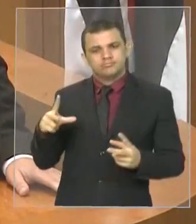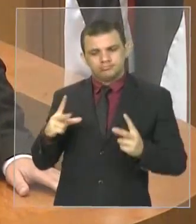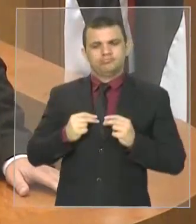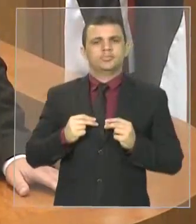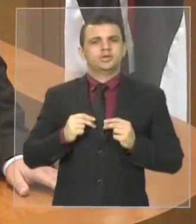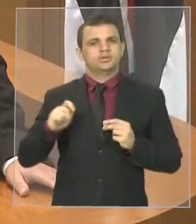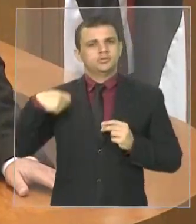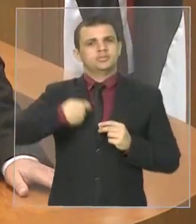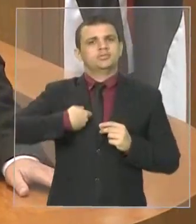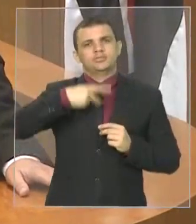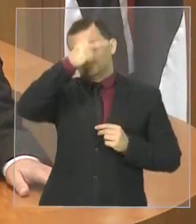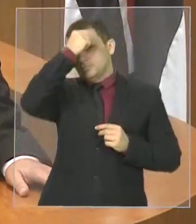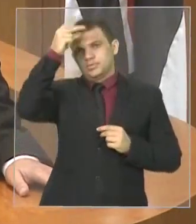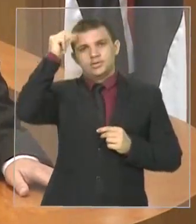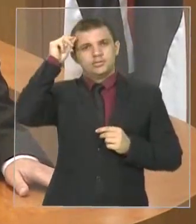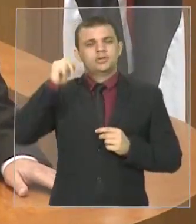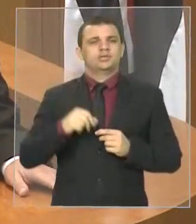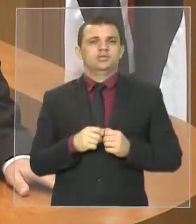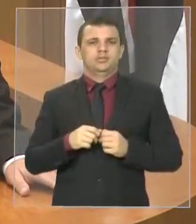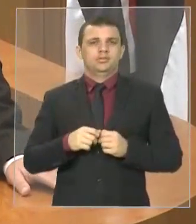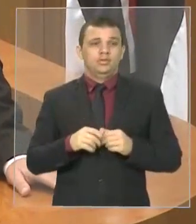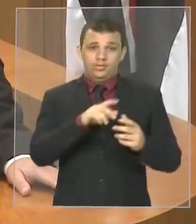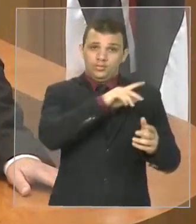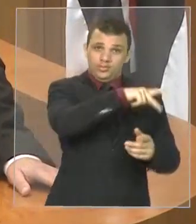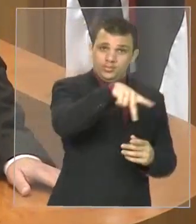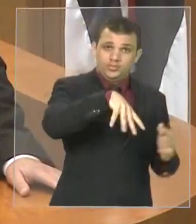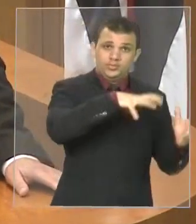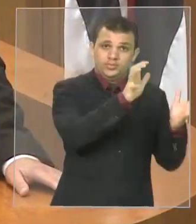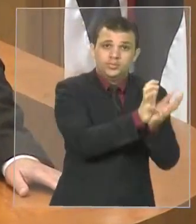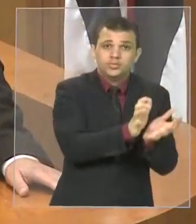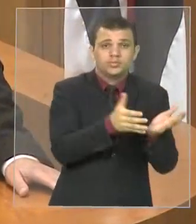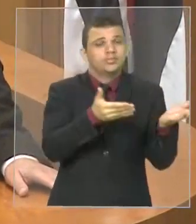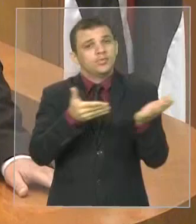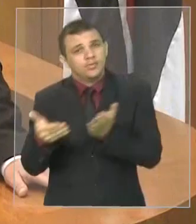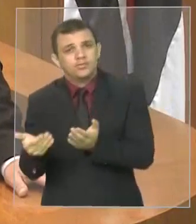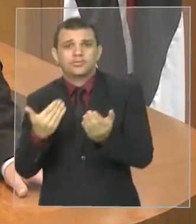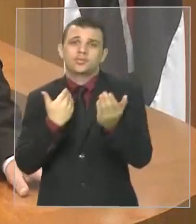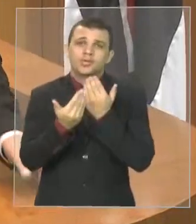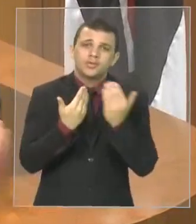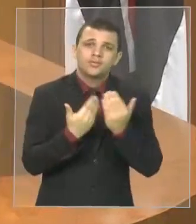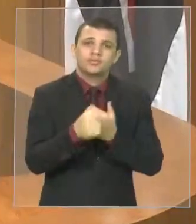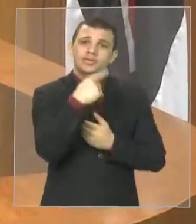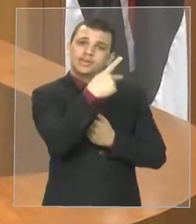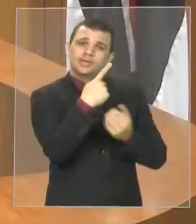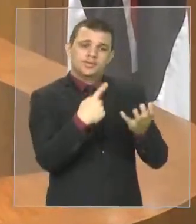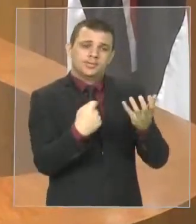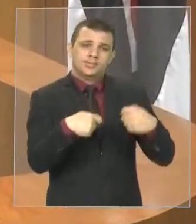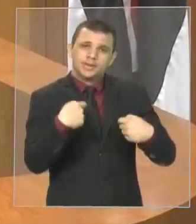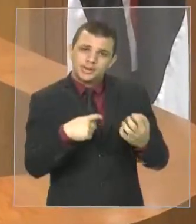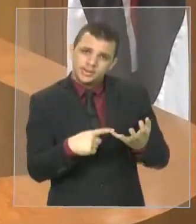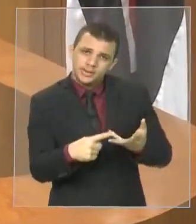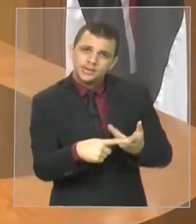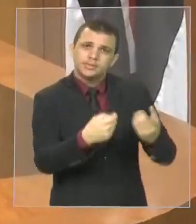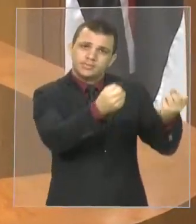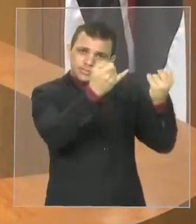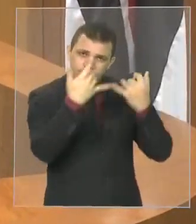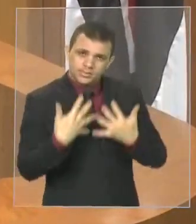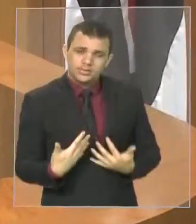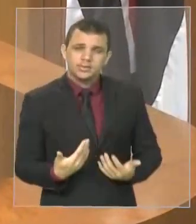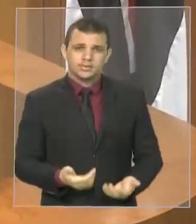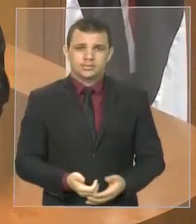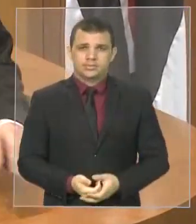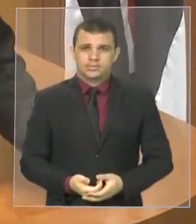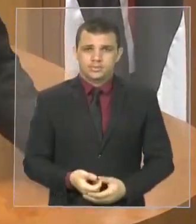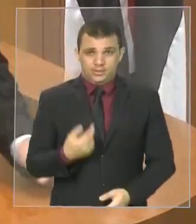e chamar para conversar, ouvir a demanda dos educadores. Eu confesso a vocês, senhores,